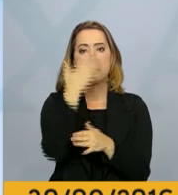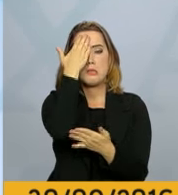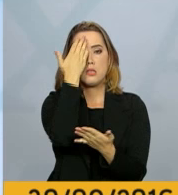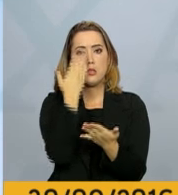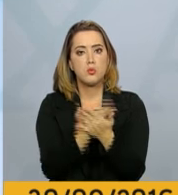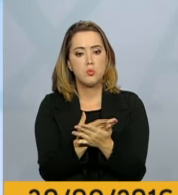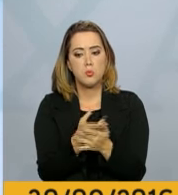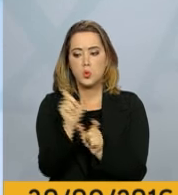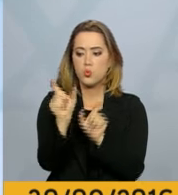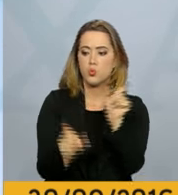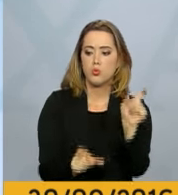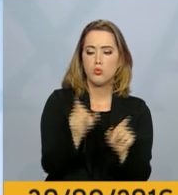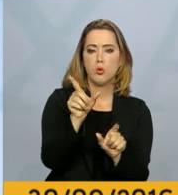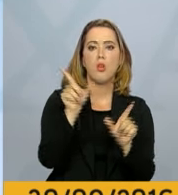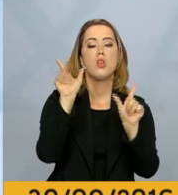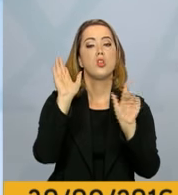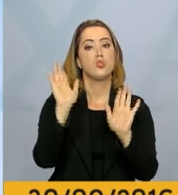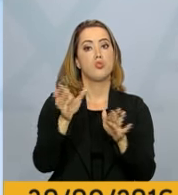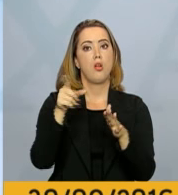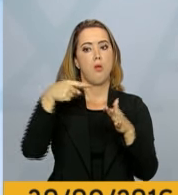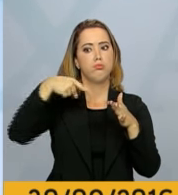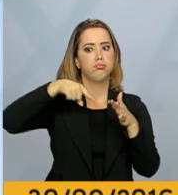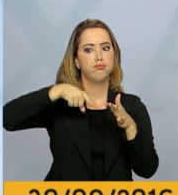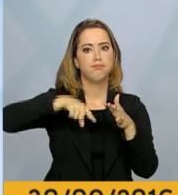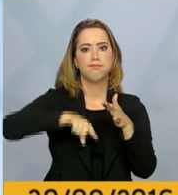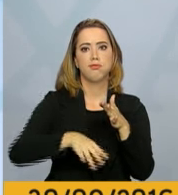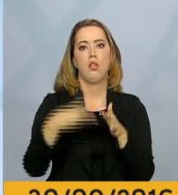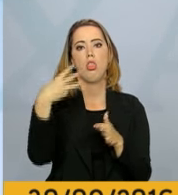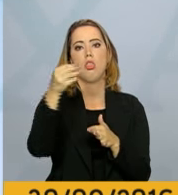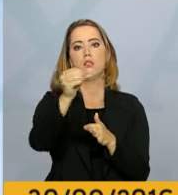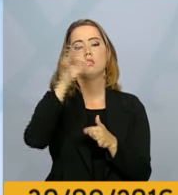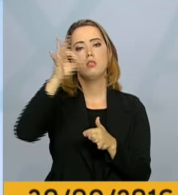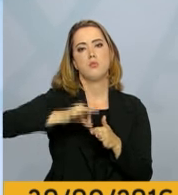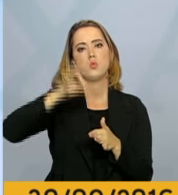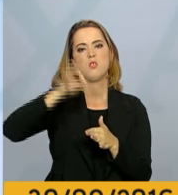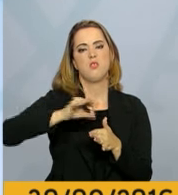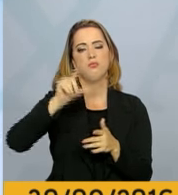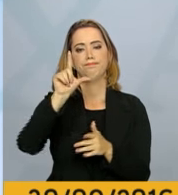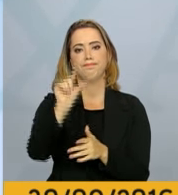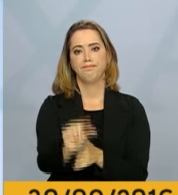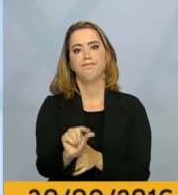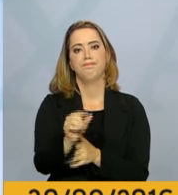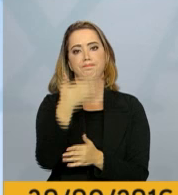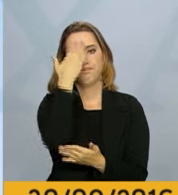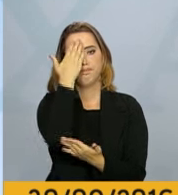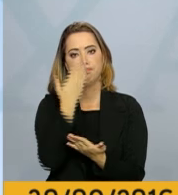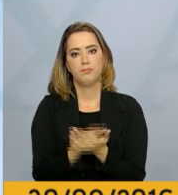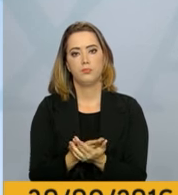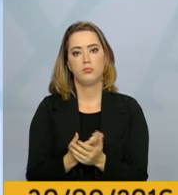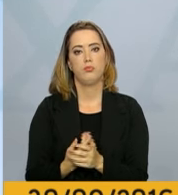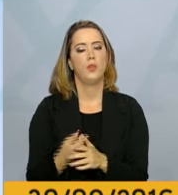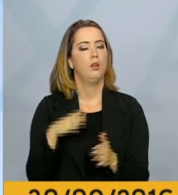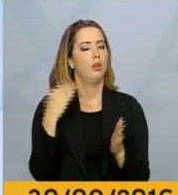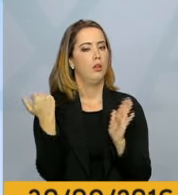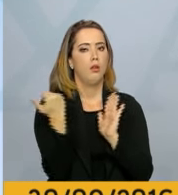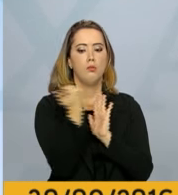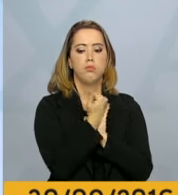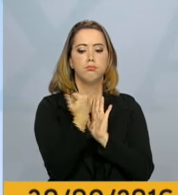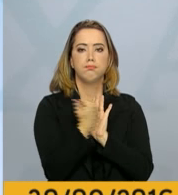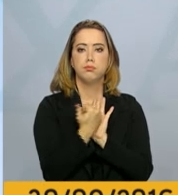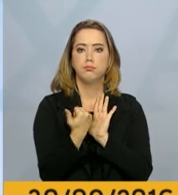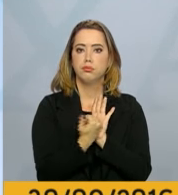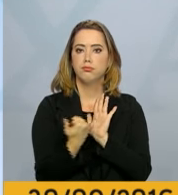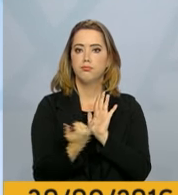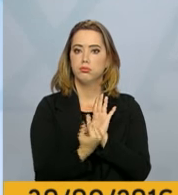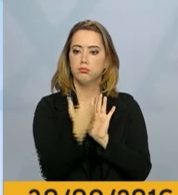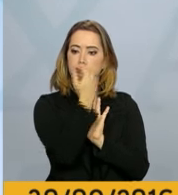já despencara 30%. A lista é longa e nos leva a